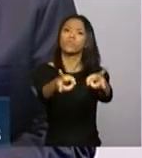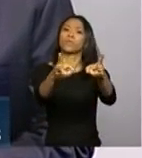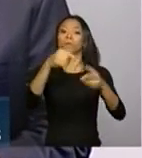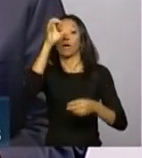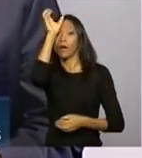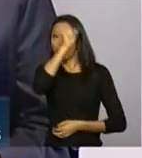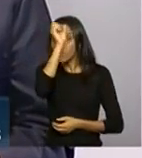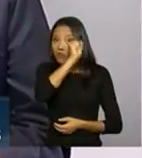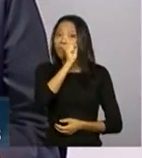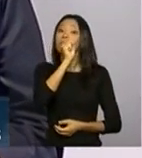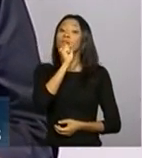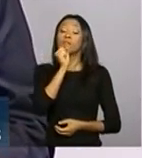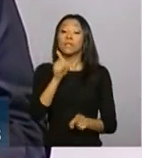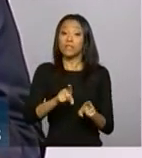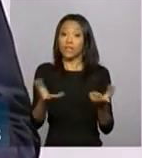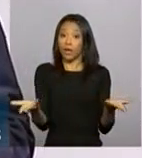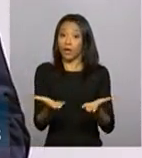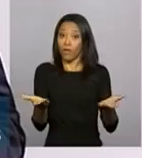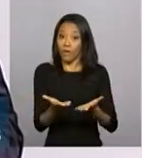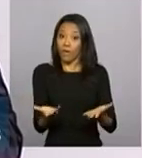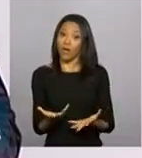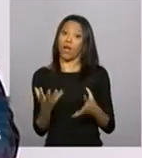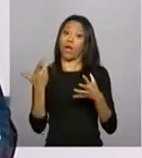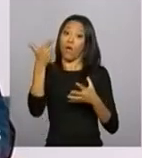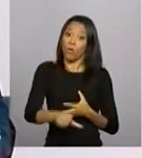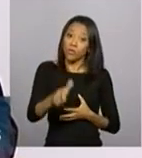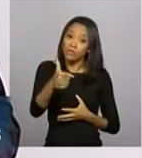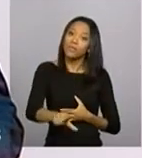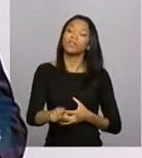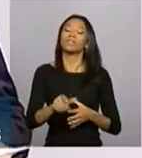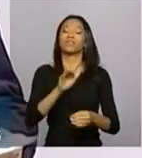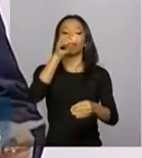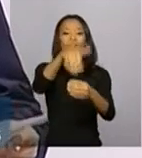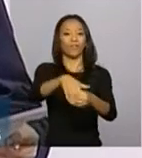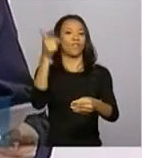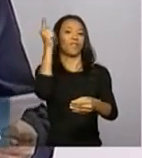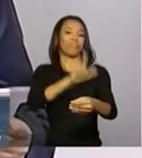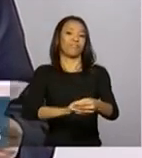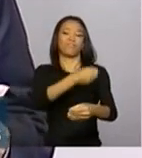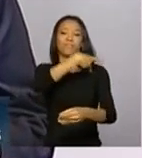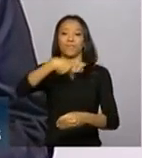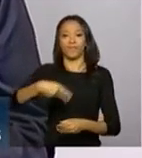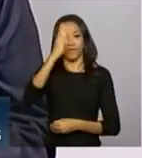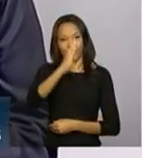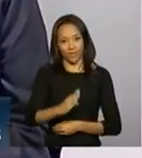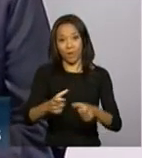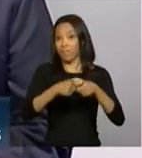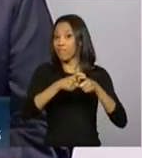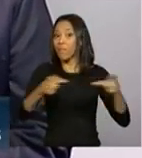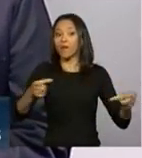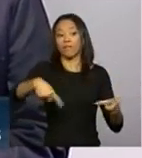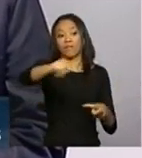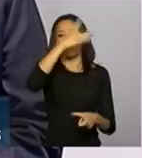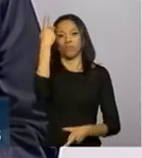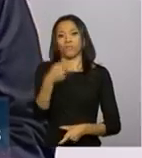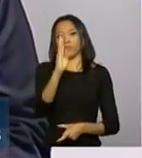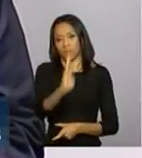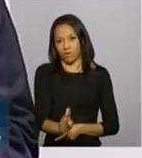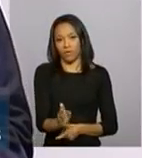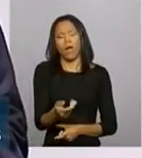aprendeu e reassume com a legitimidade dos votos da maioria dos brasileiros. A presidente